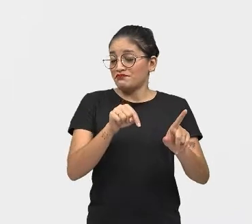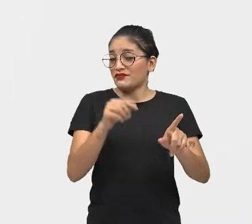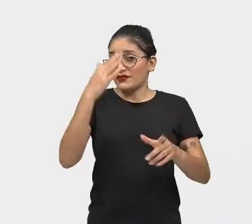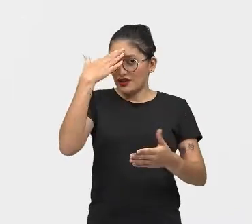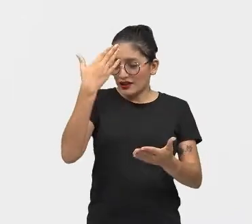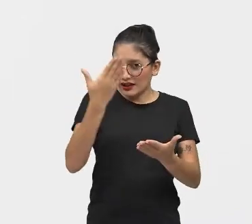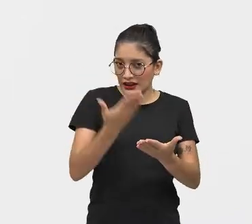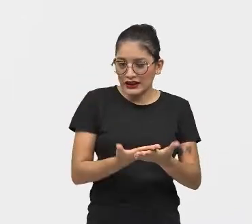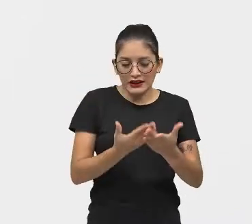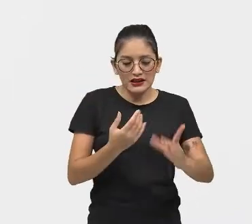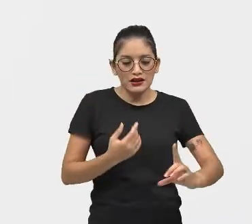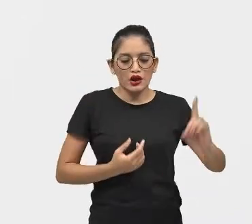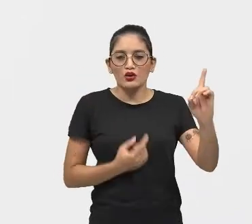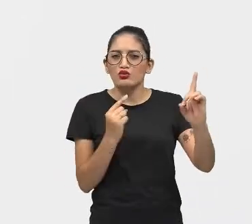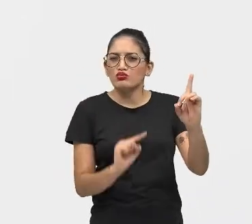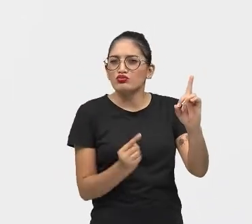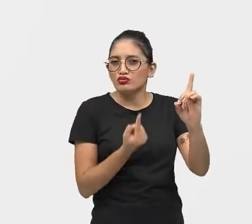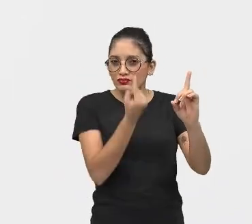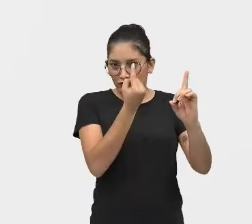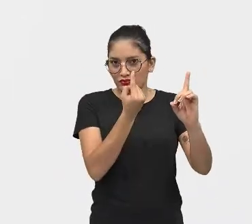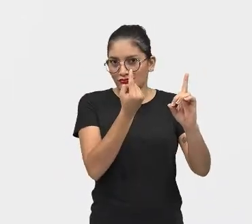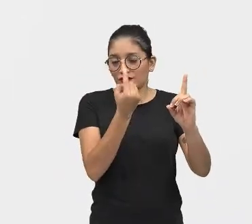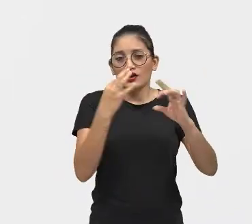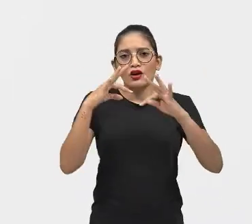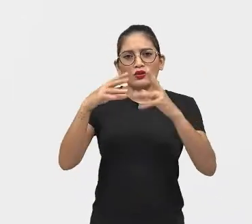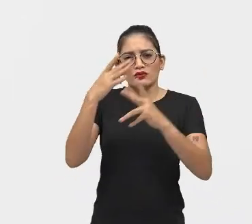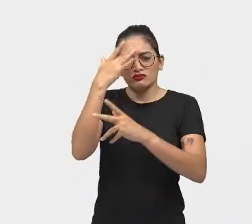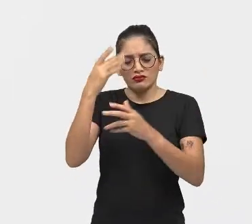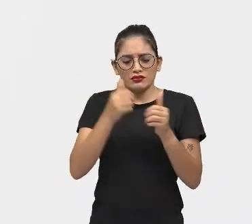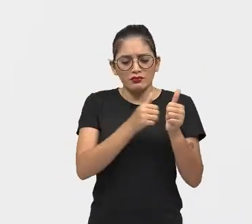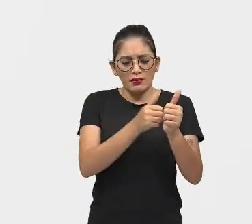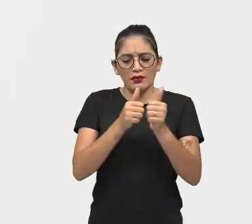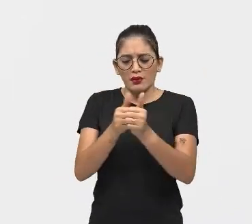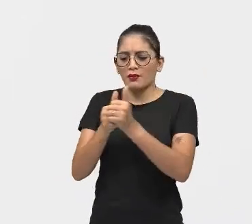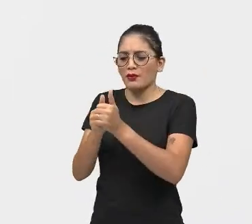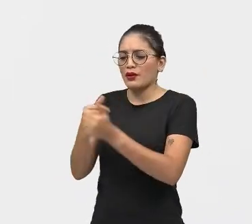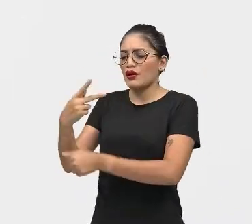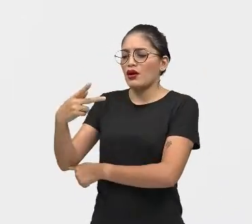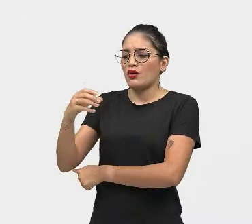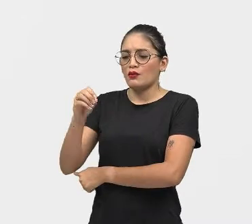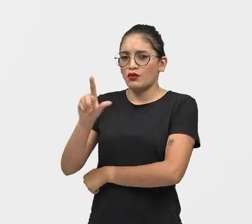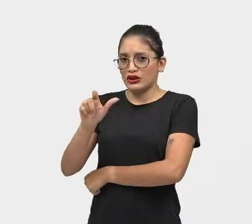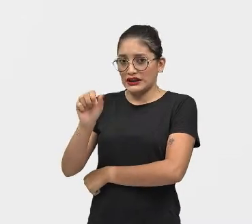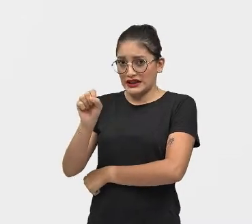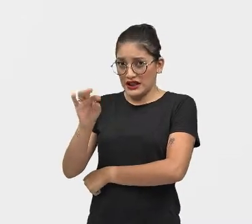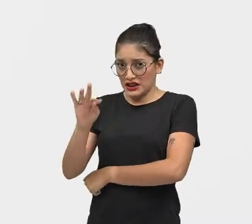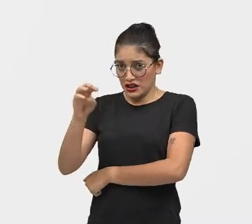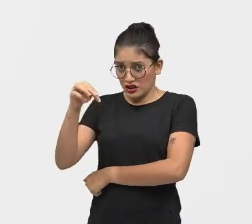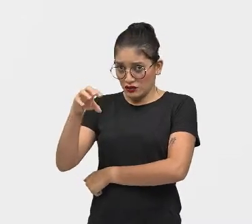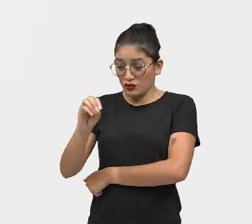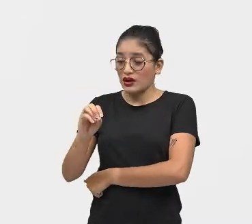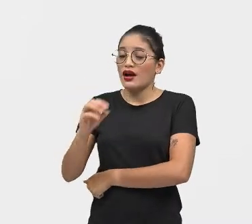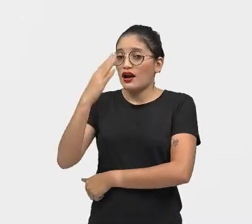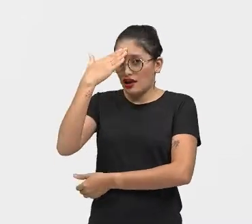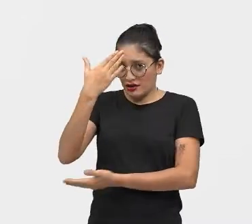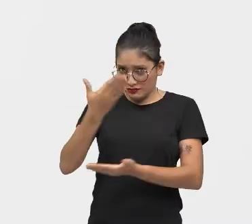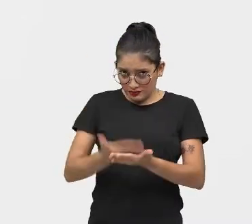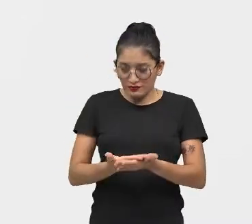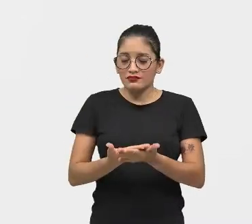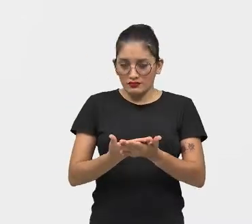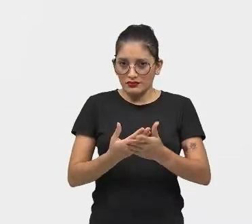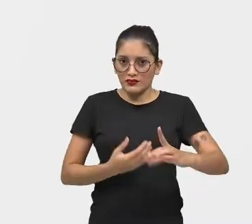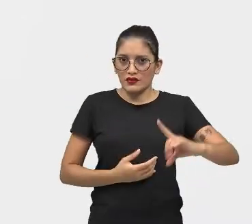num Deus único. Todos aqueles que seguem o politeísmo, eles acreditam num Deus